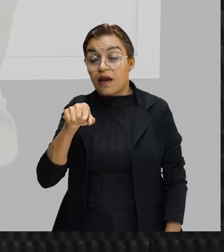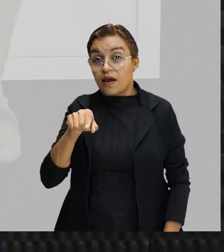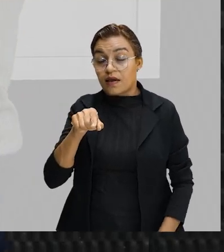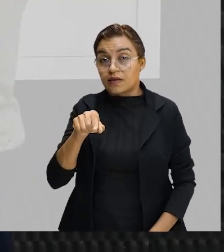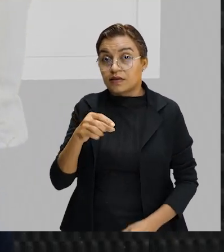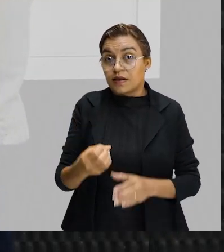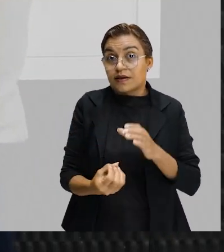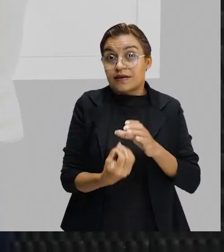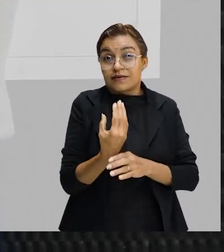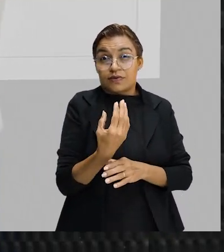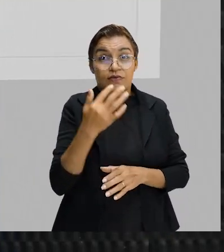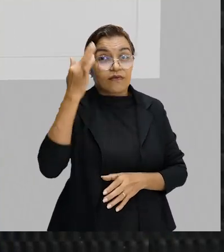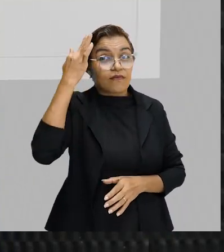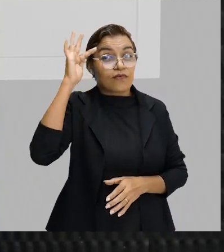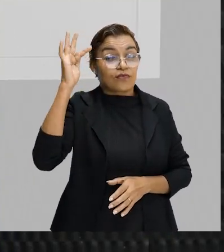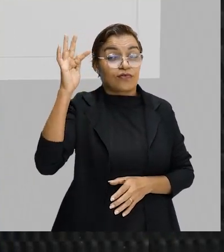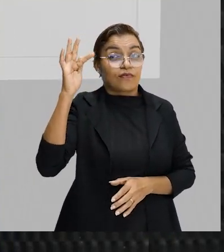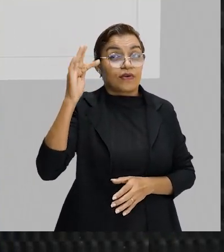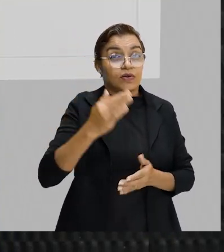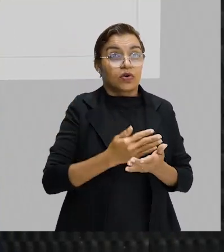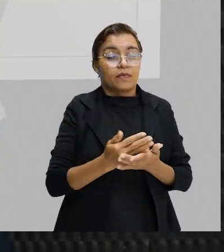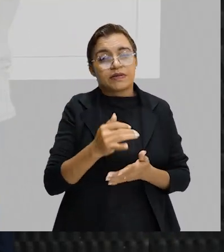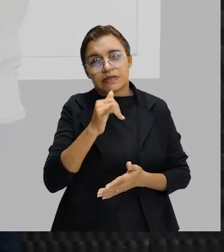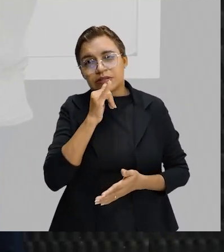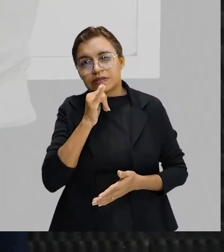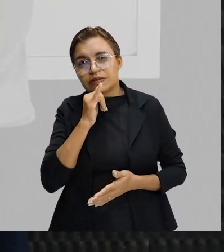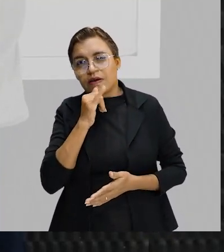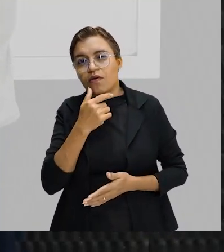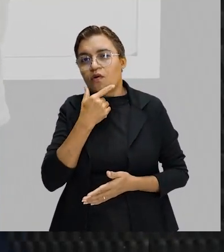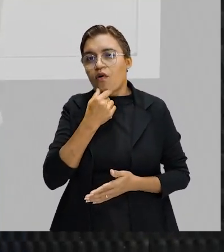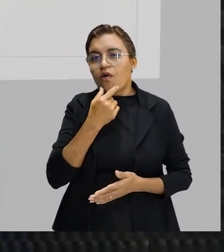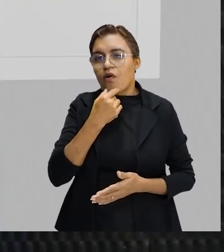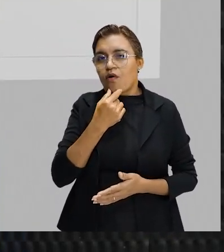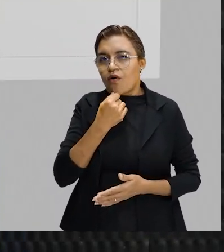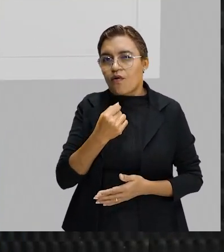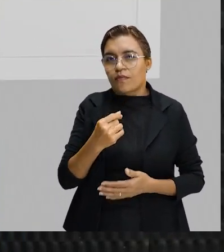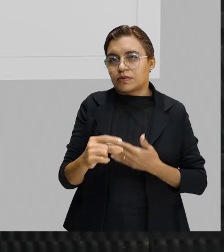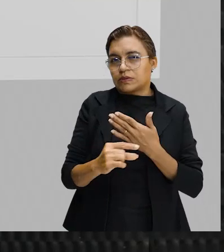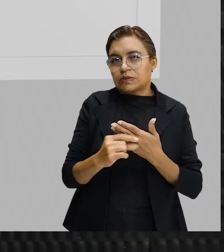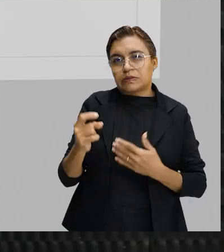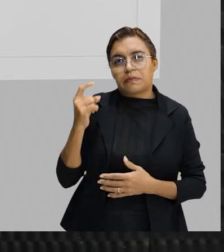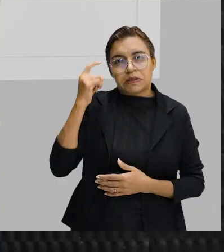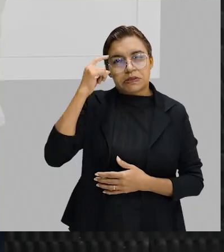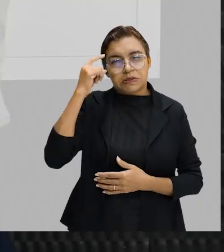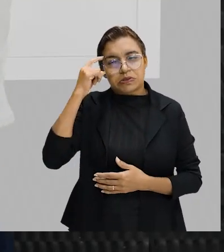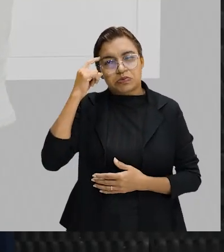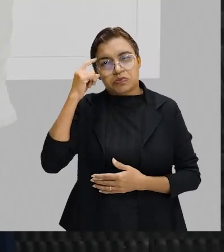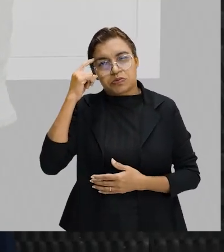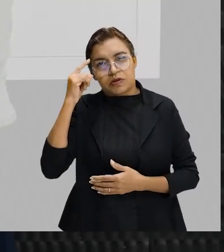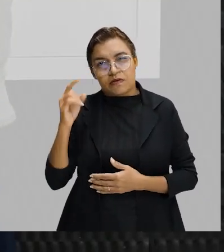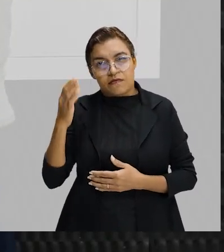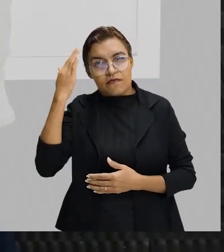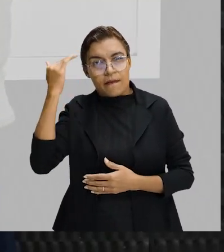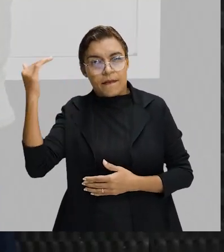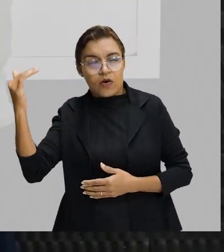filosofia, ok? Nós temos ali Tales, Anaxímenes, o próprio Pitágoras, que aqui é